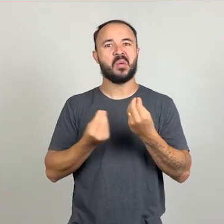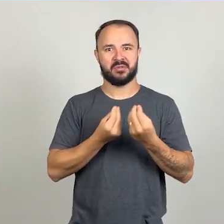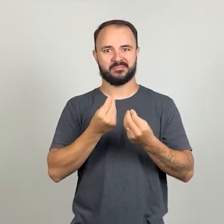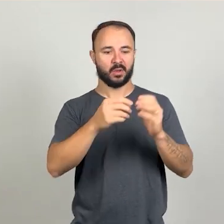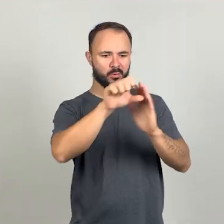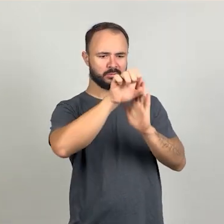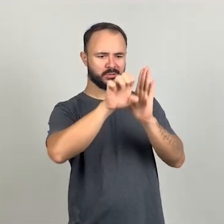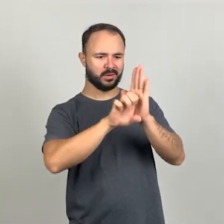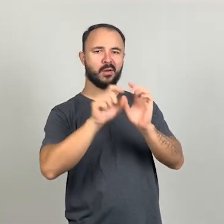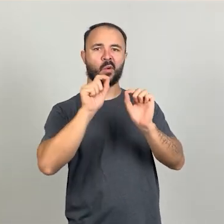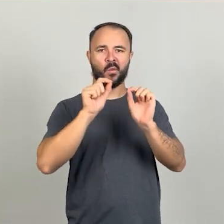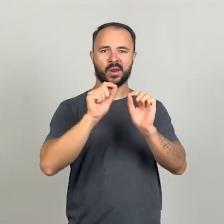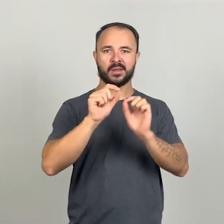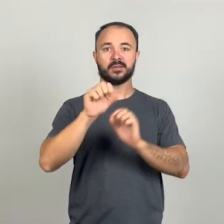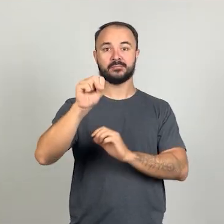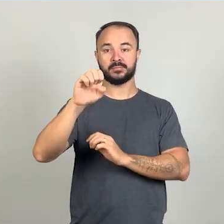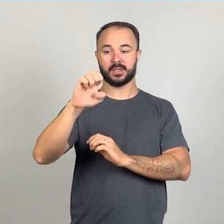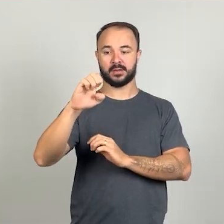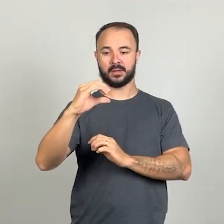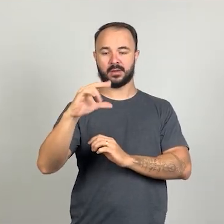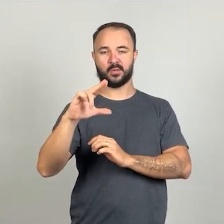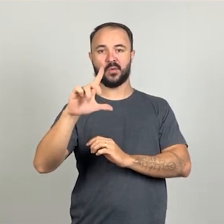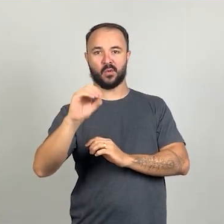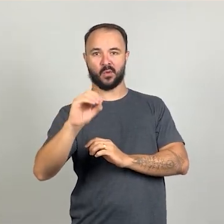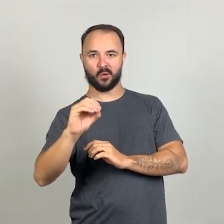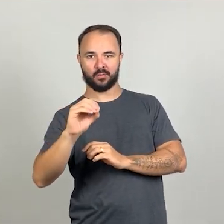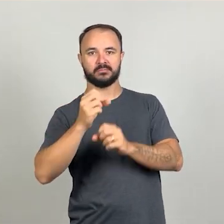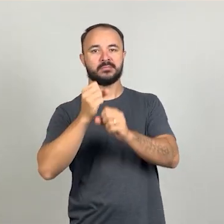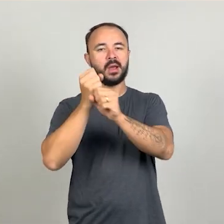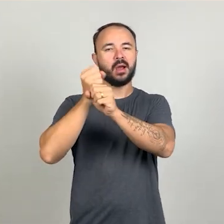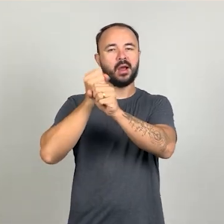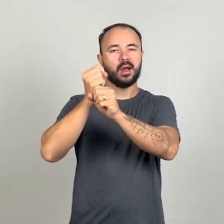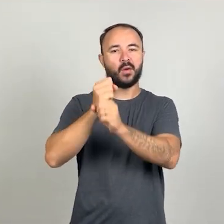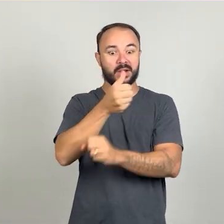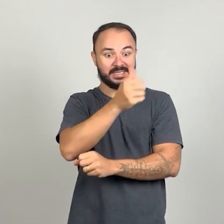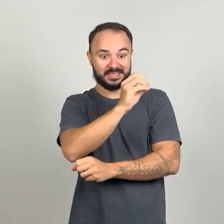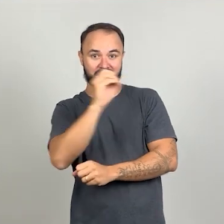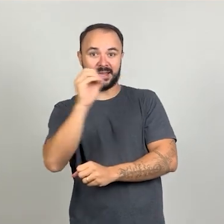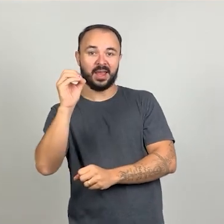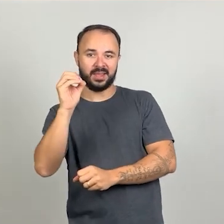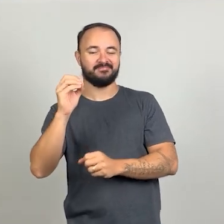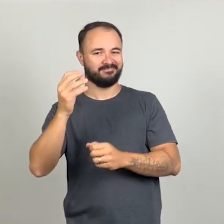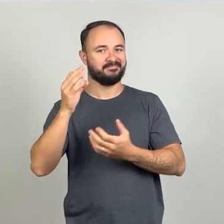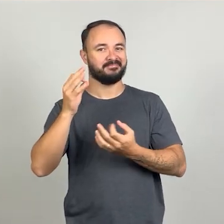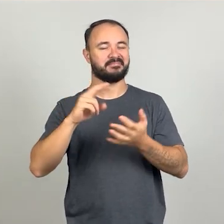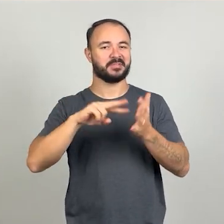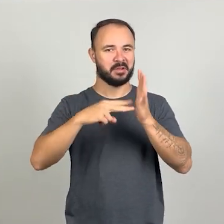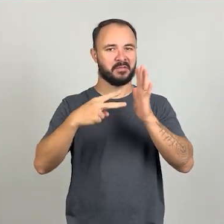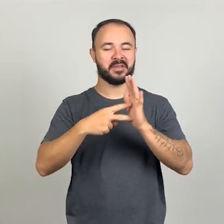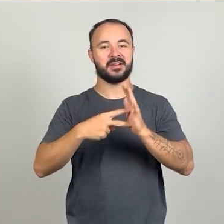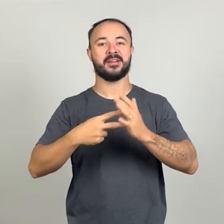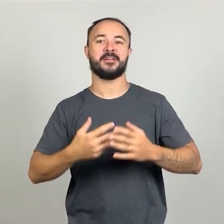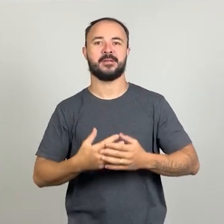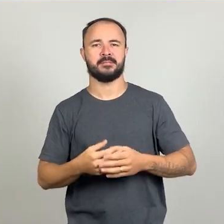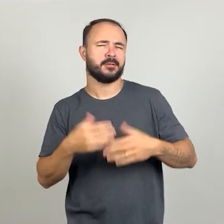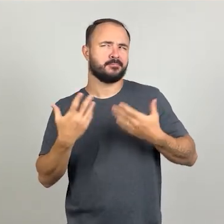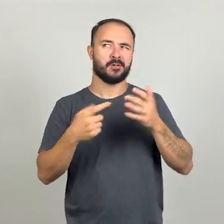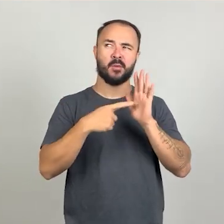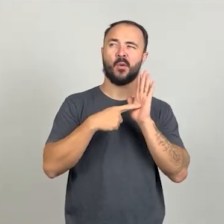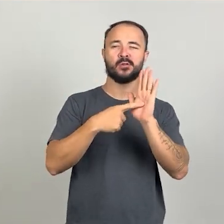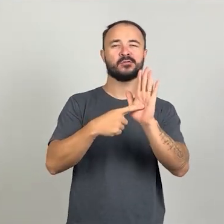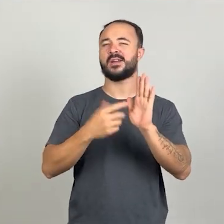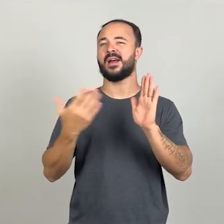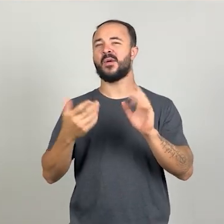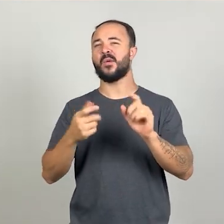Um século tem quantos anos? 100 anos. Será o que a gente vai apresentar nessa aula para vocês? Então